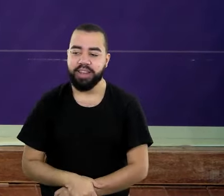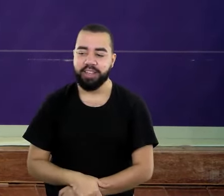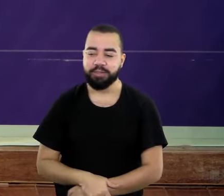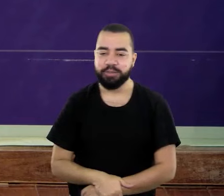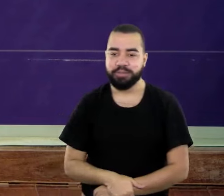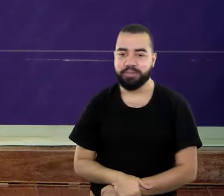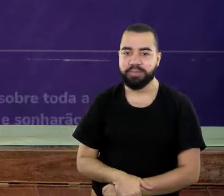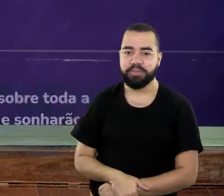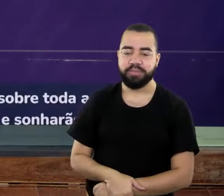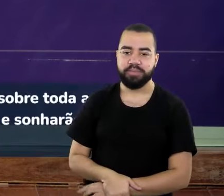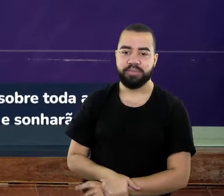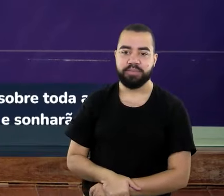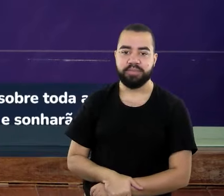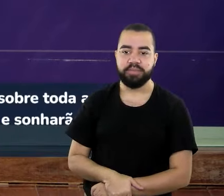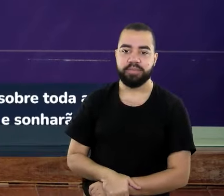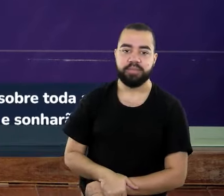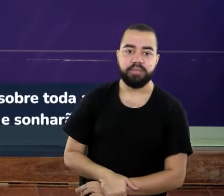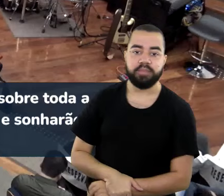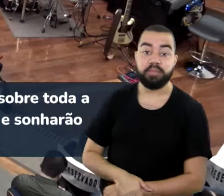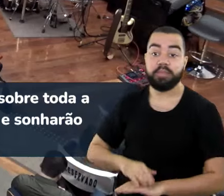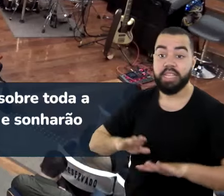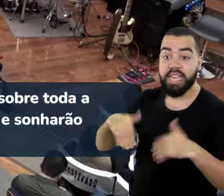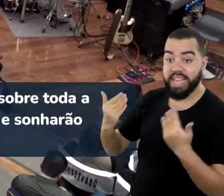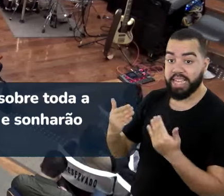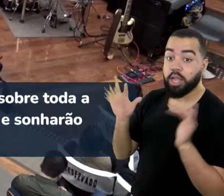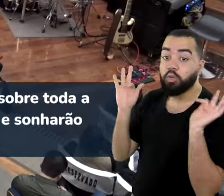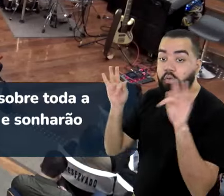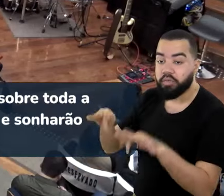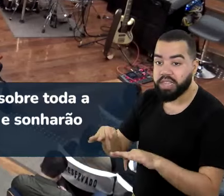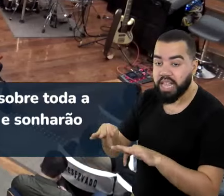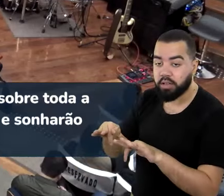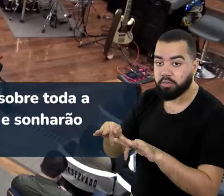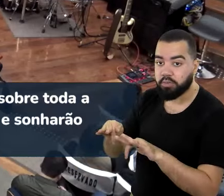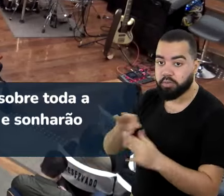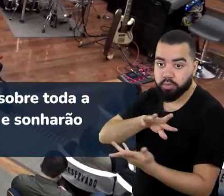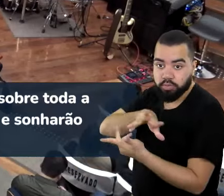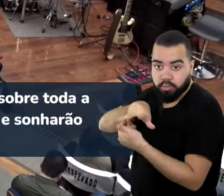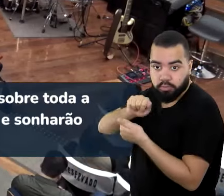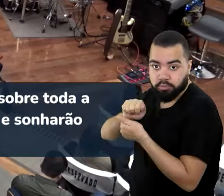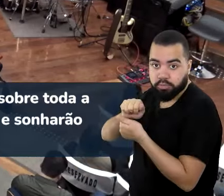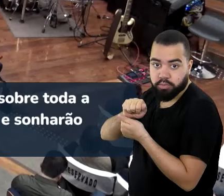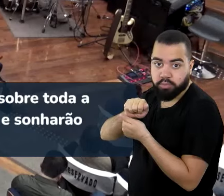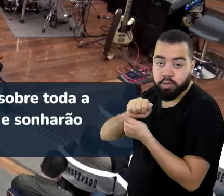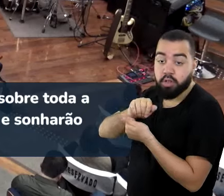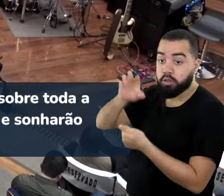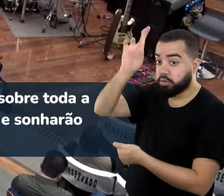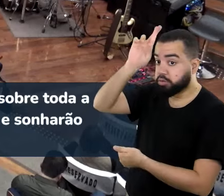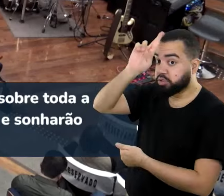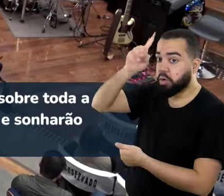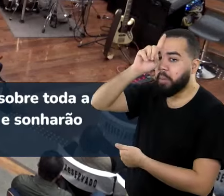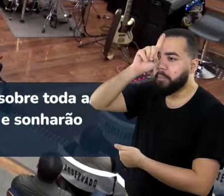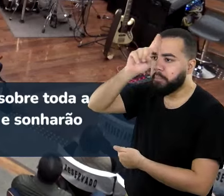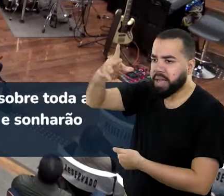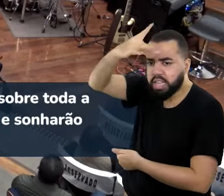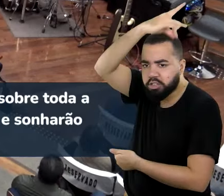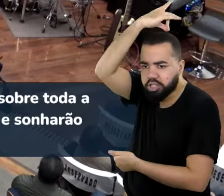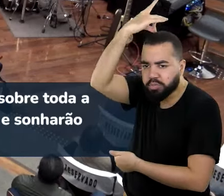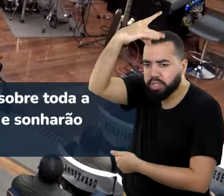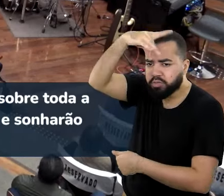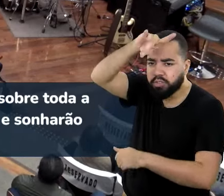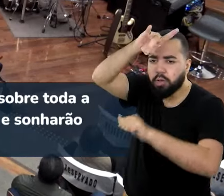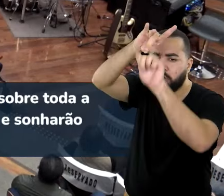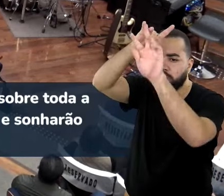1, 2, 3 e... Acontecerá que nos últimos dias, diz o Senhor, que derramarei o